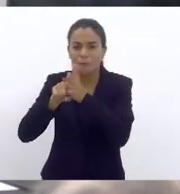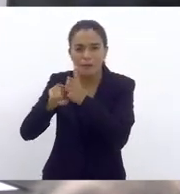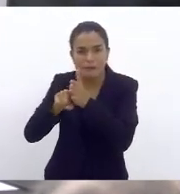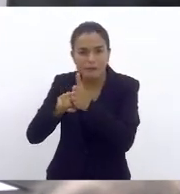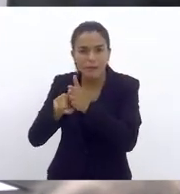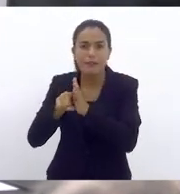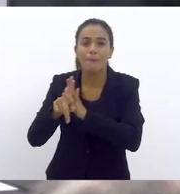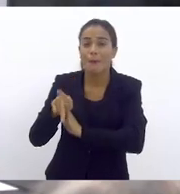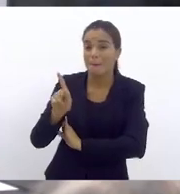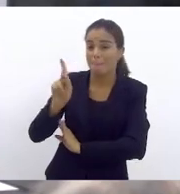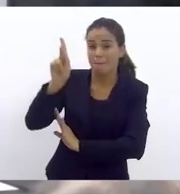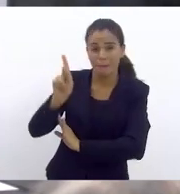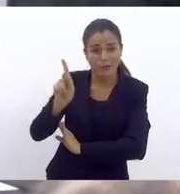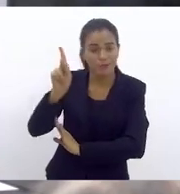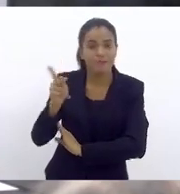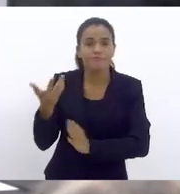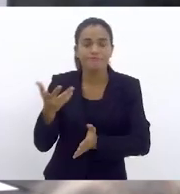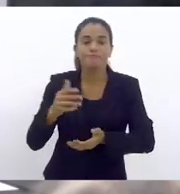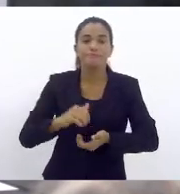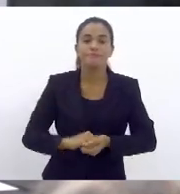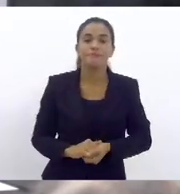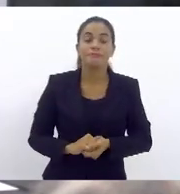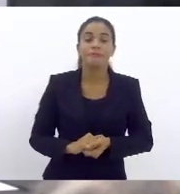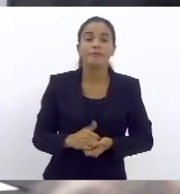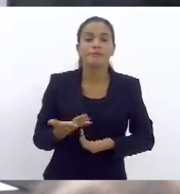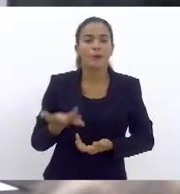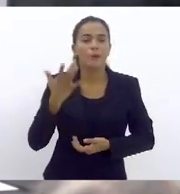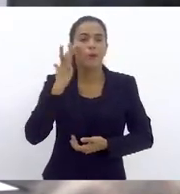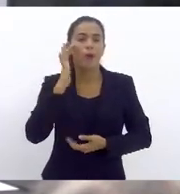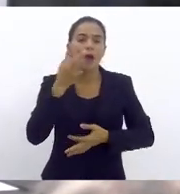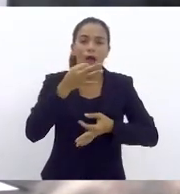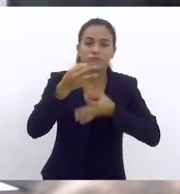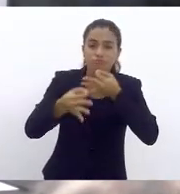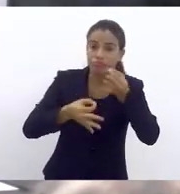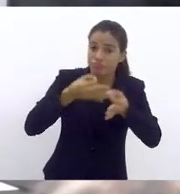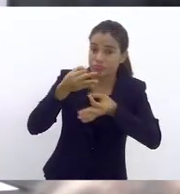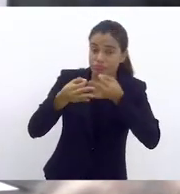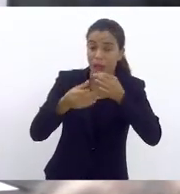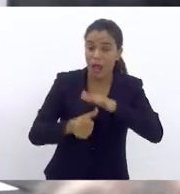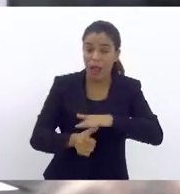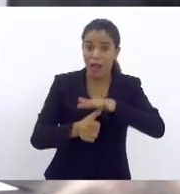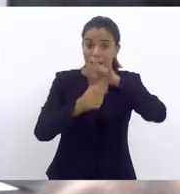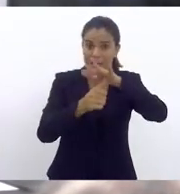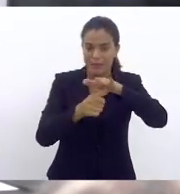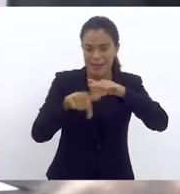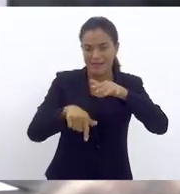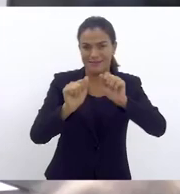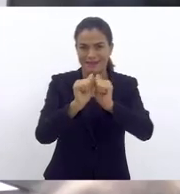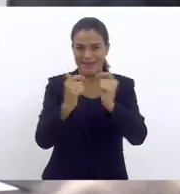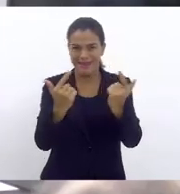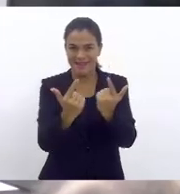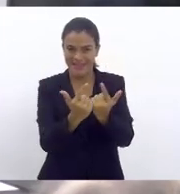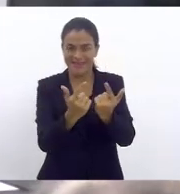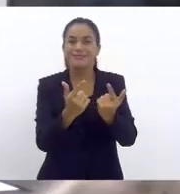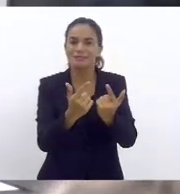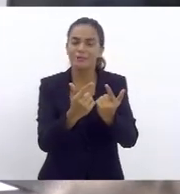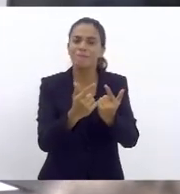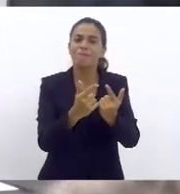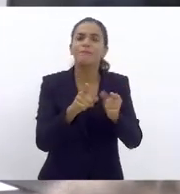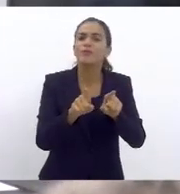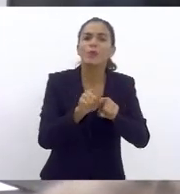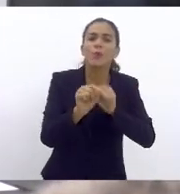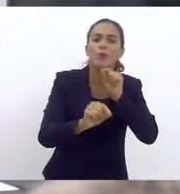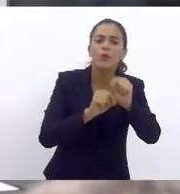seja da Petrobras seja então acho que a liderança dessa casa por exemplo em puxar